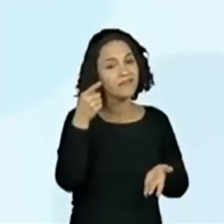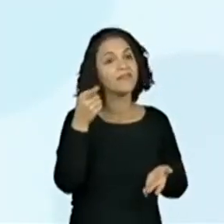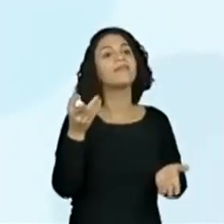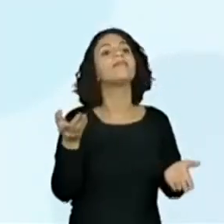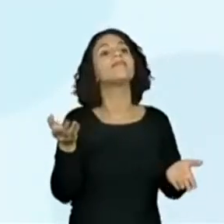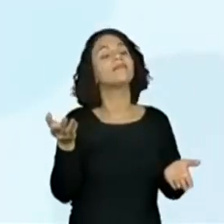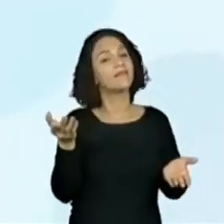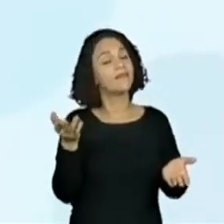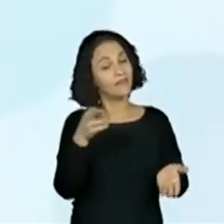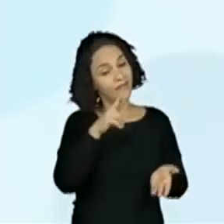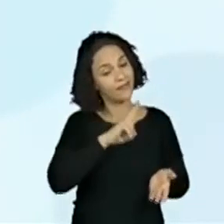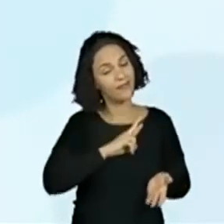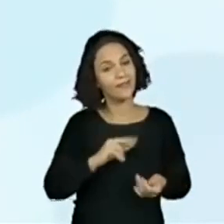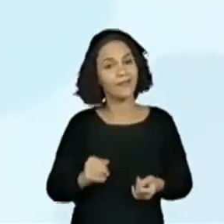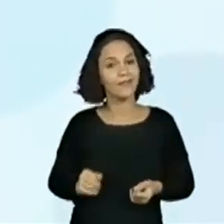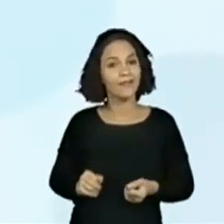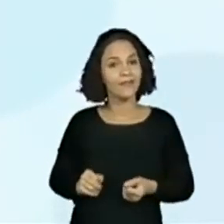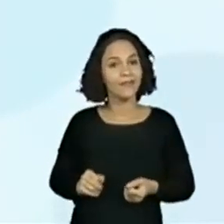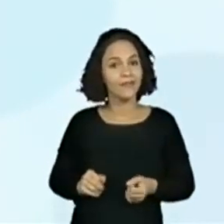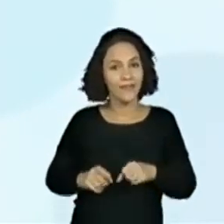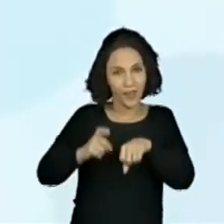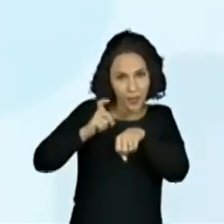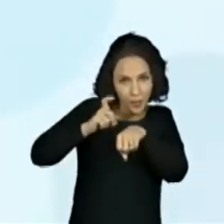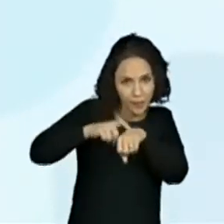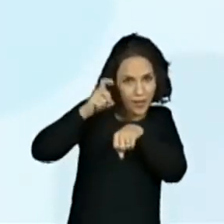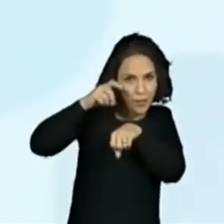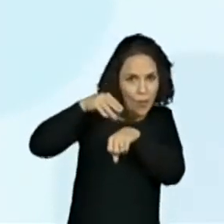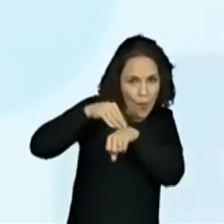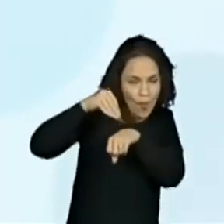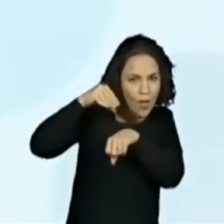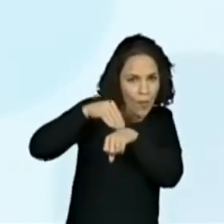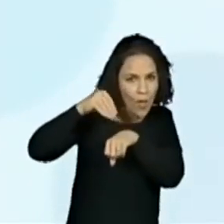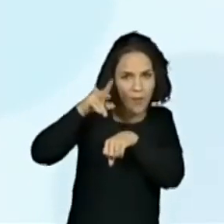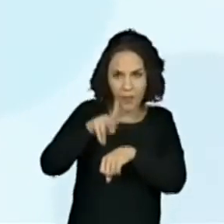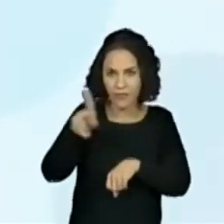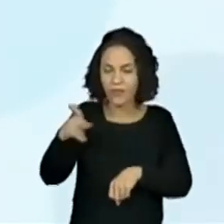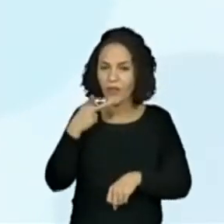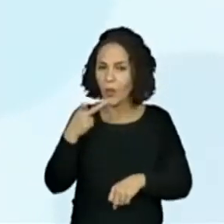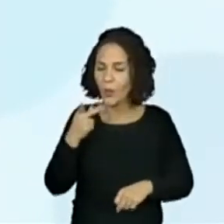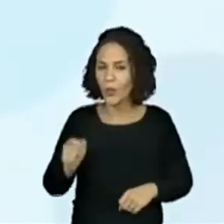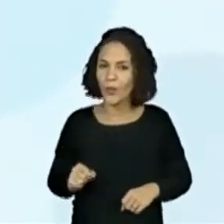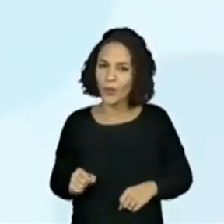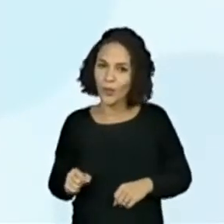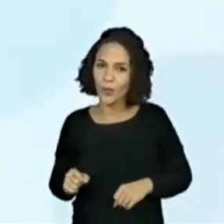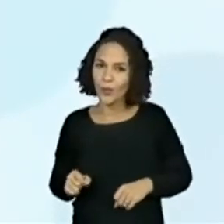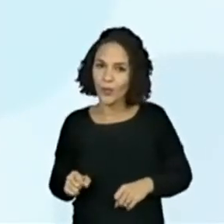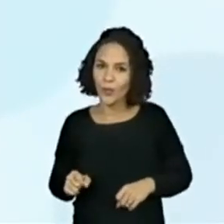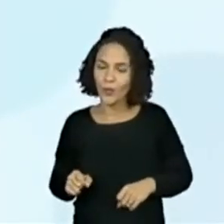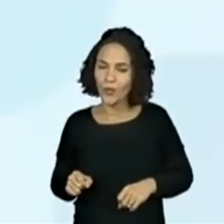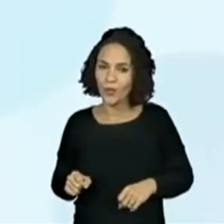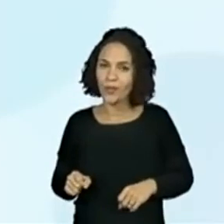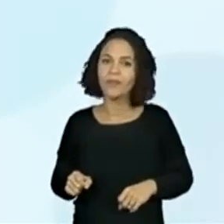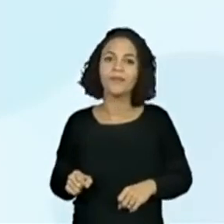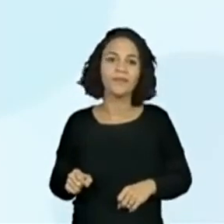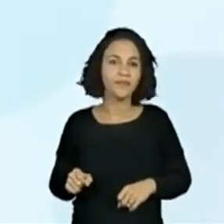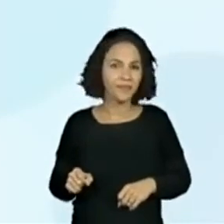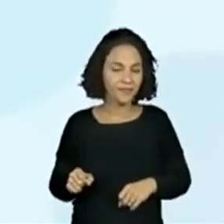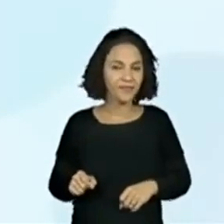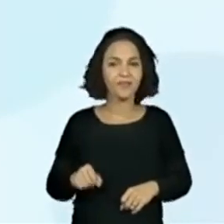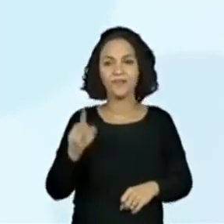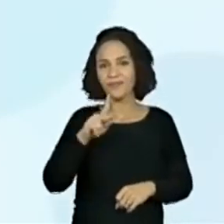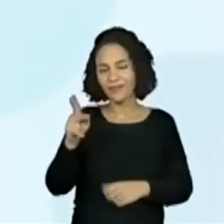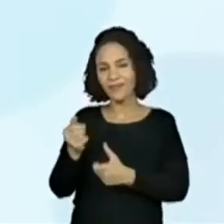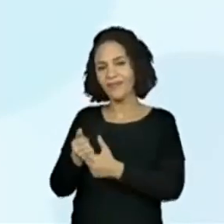então responder. Picador, sugador, os professores estão colaborando. O Pro Carlos, a professora